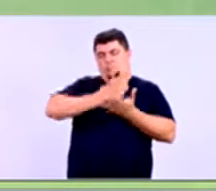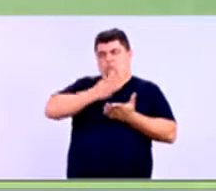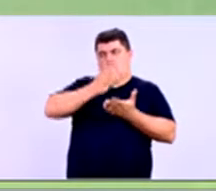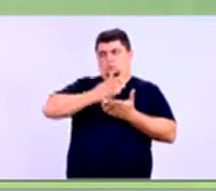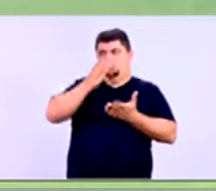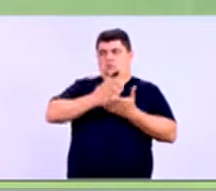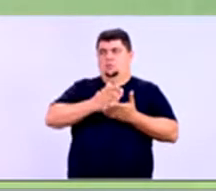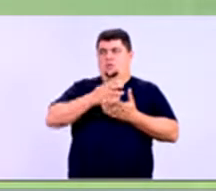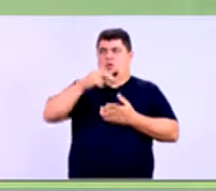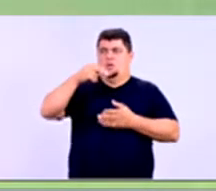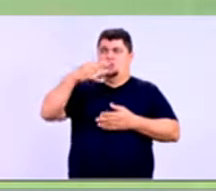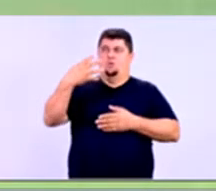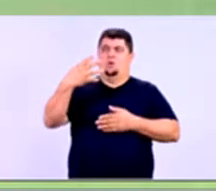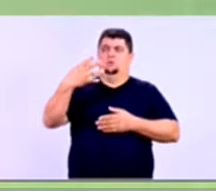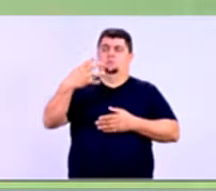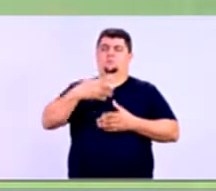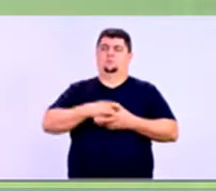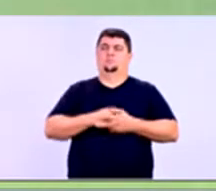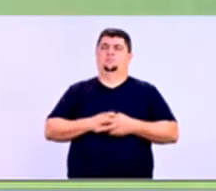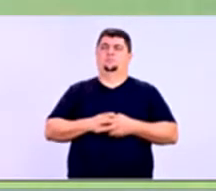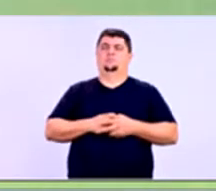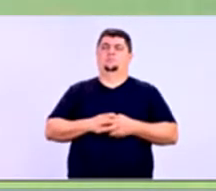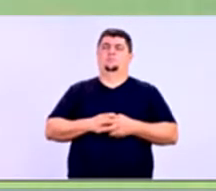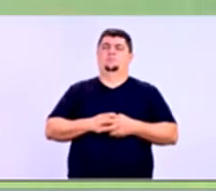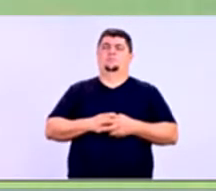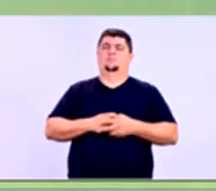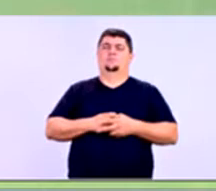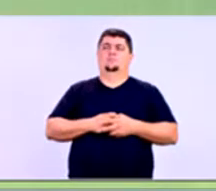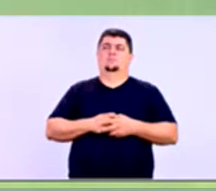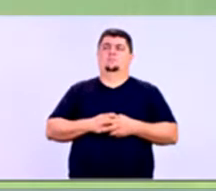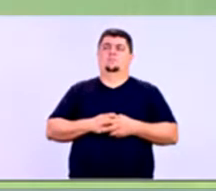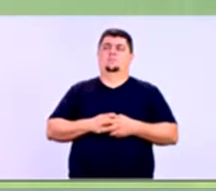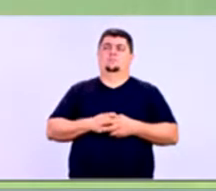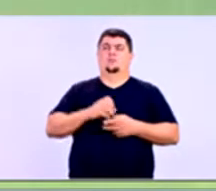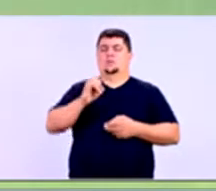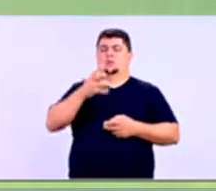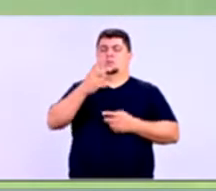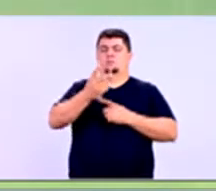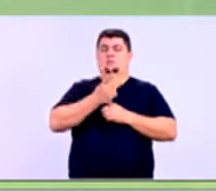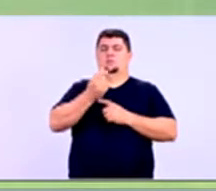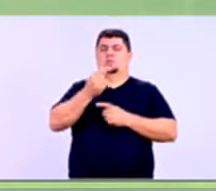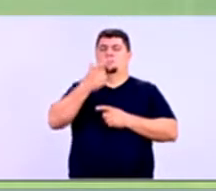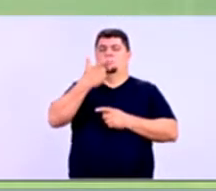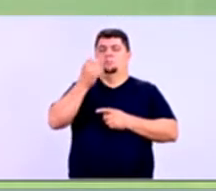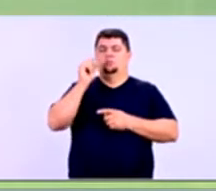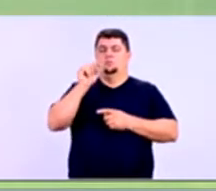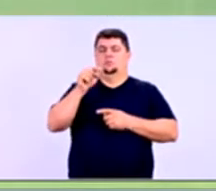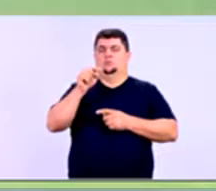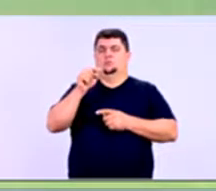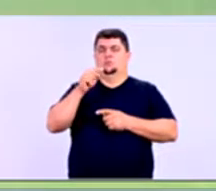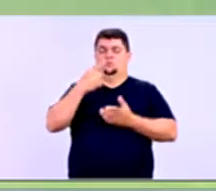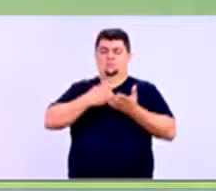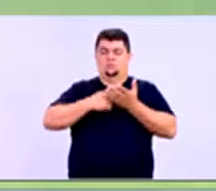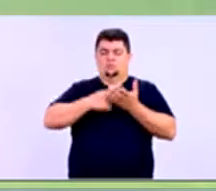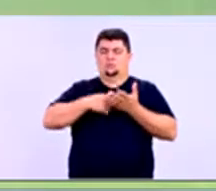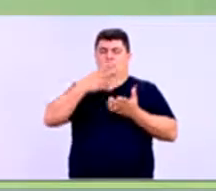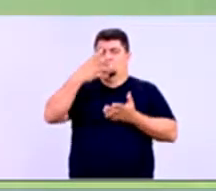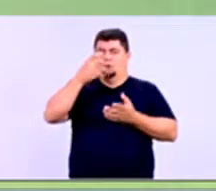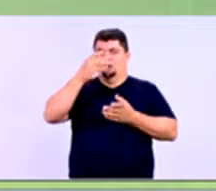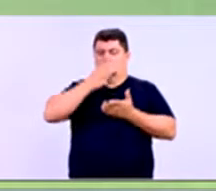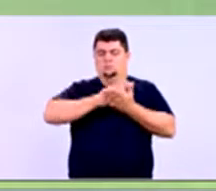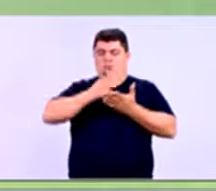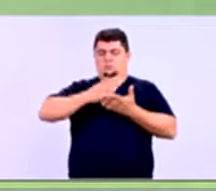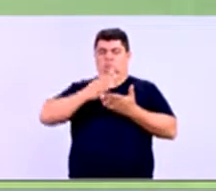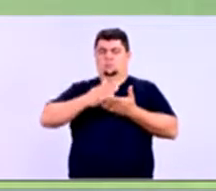é 4. Então, se eu peguei emprestado 20 mil reais e combino de pagar em 4